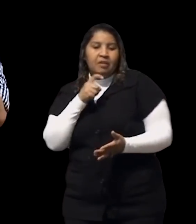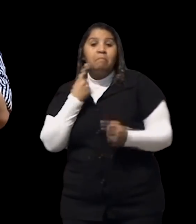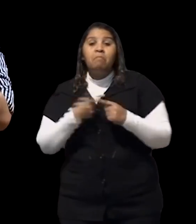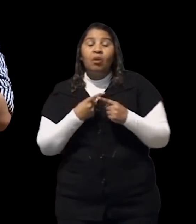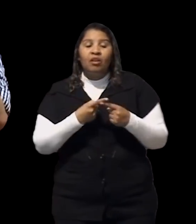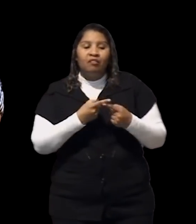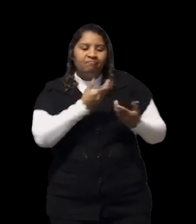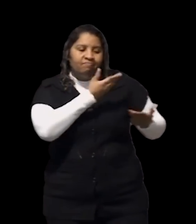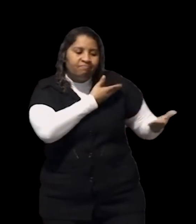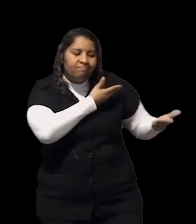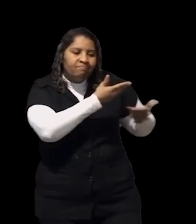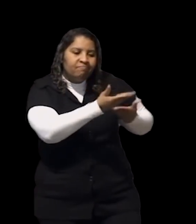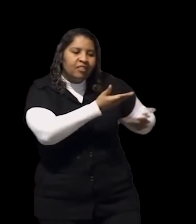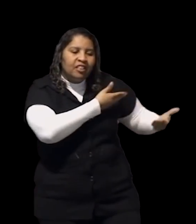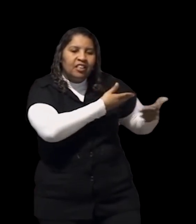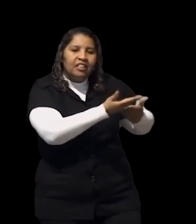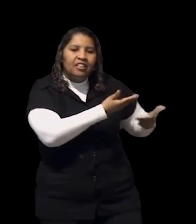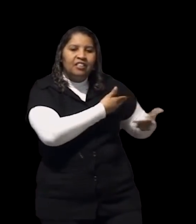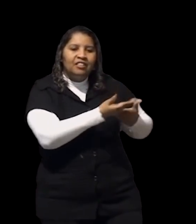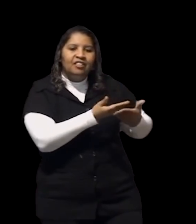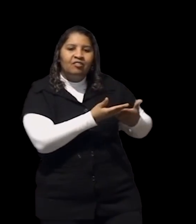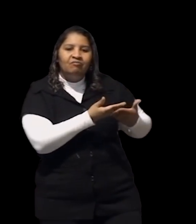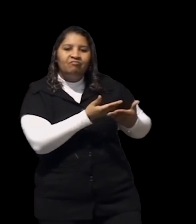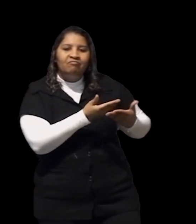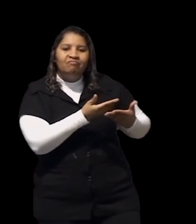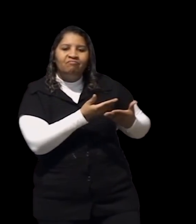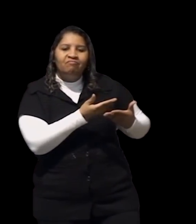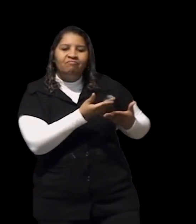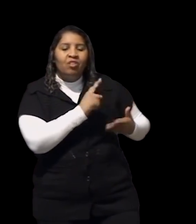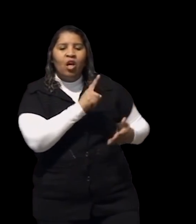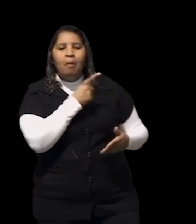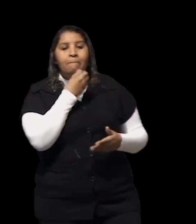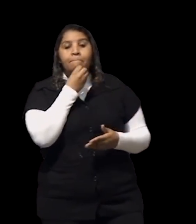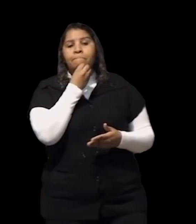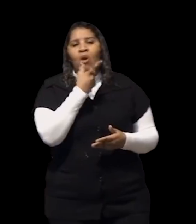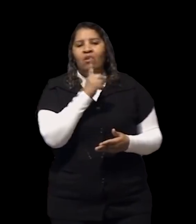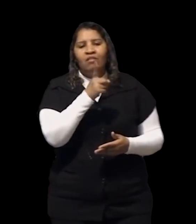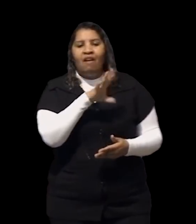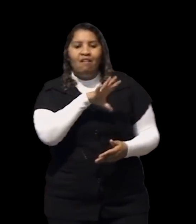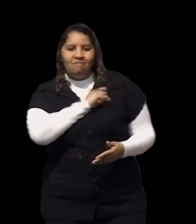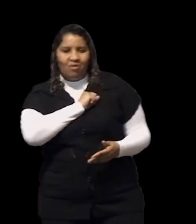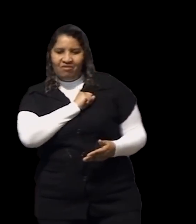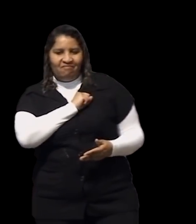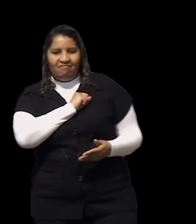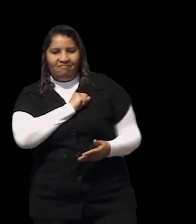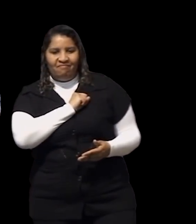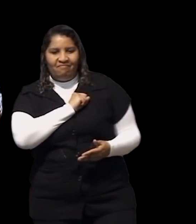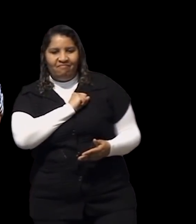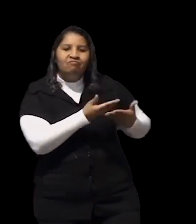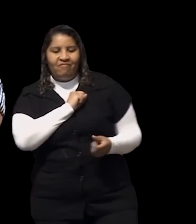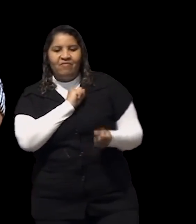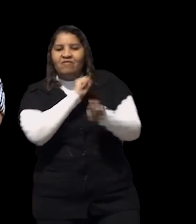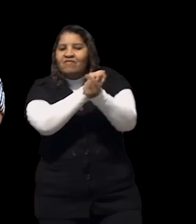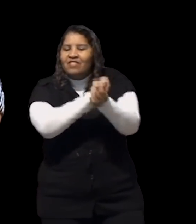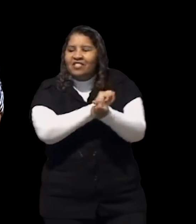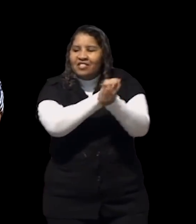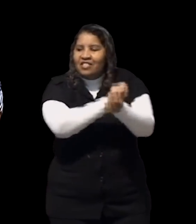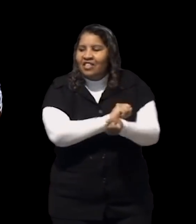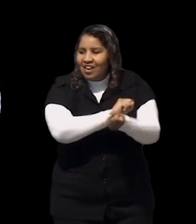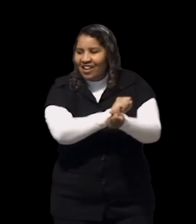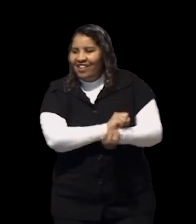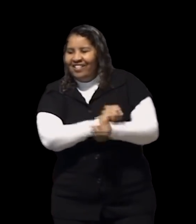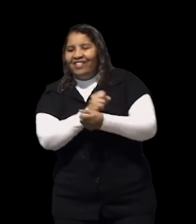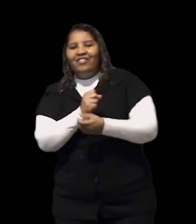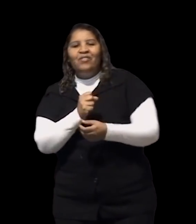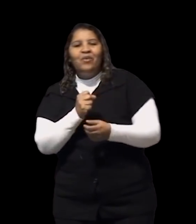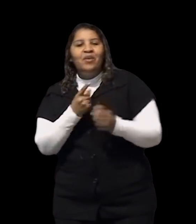eles é uma relação de chicote e não uma relação de amor os Cravos não ele era